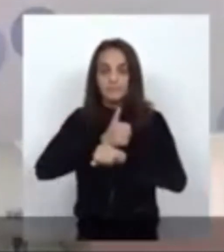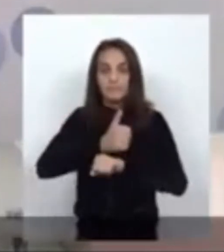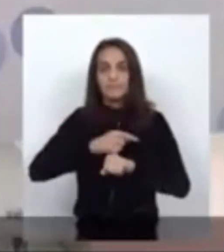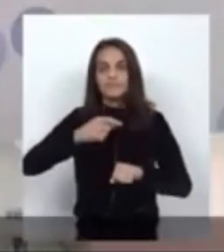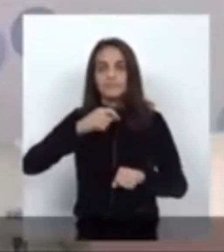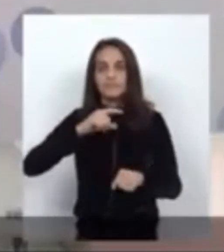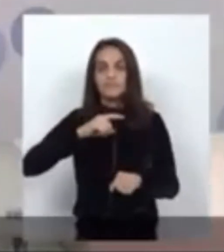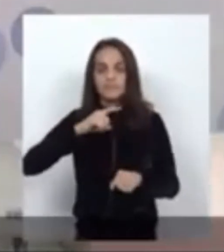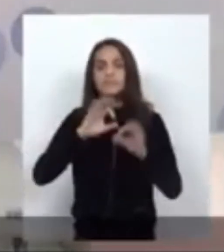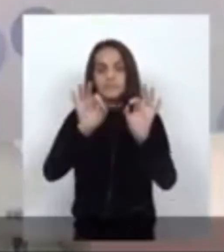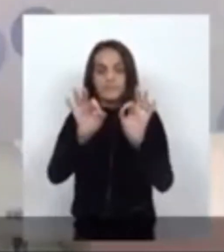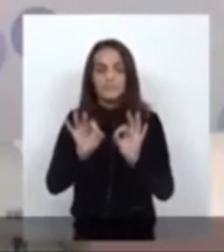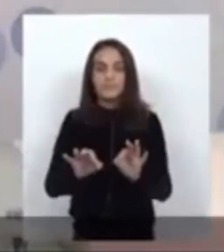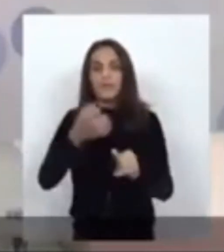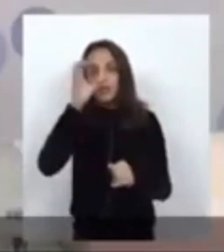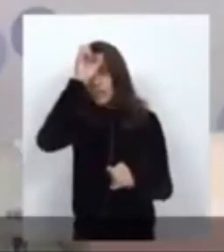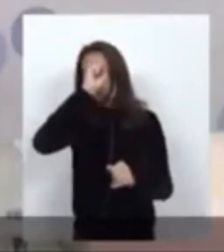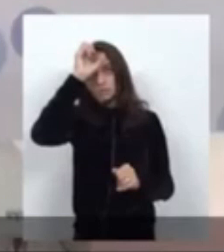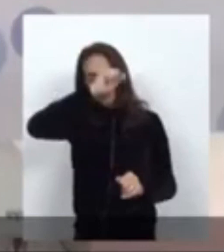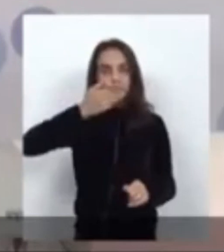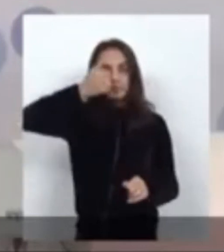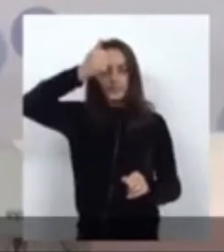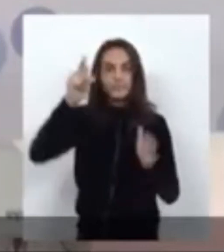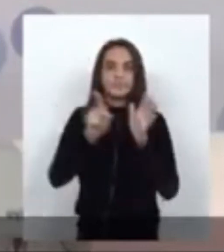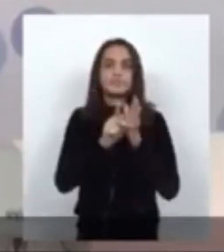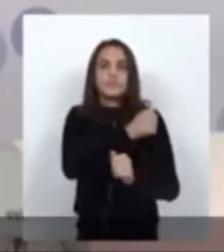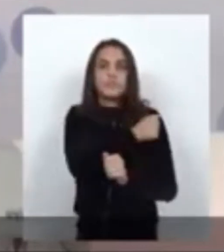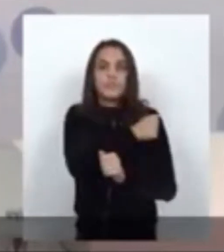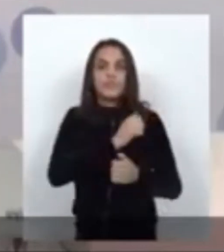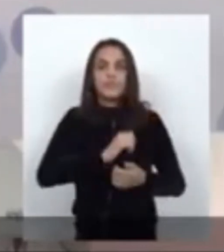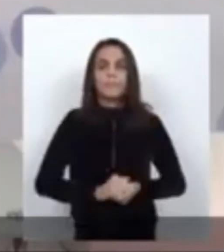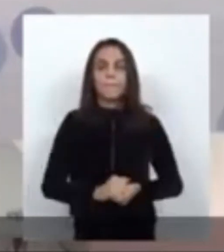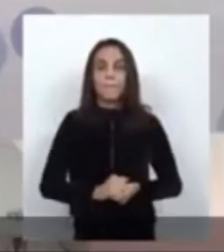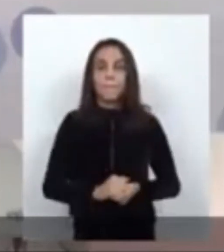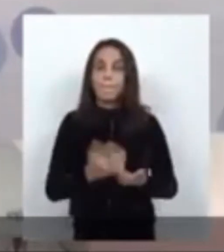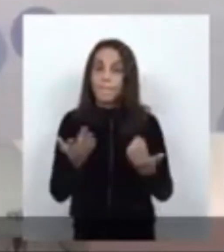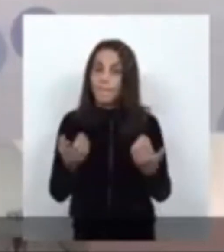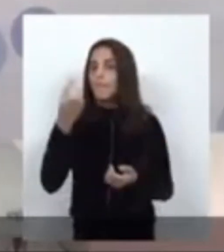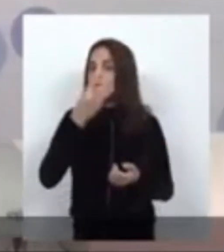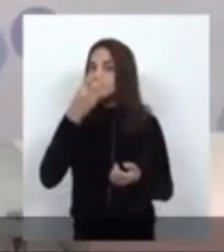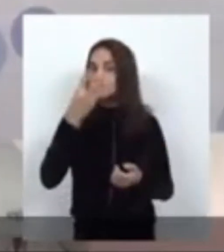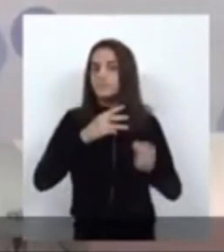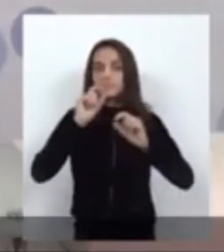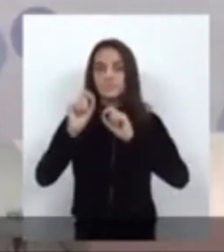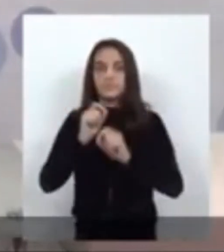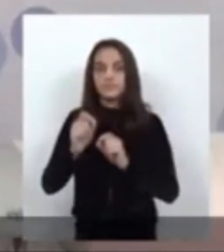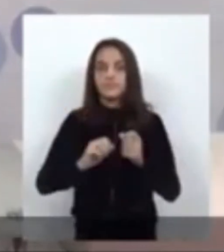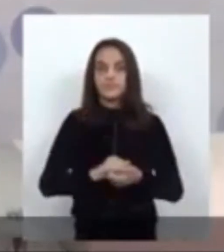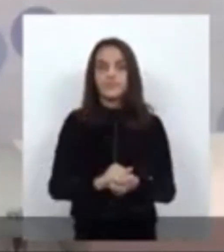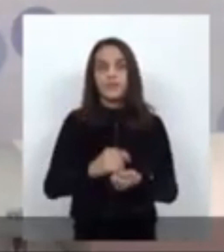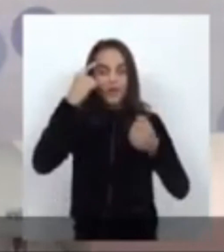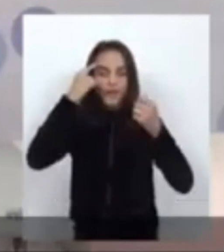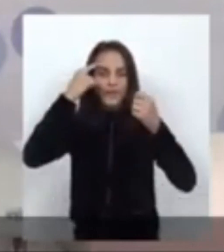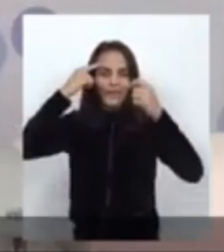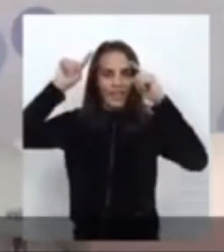é a garantia da qualidade da aprendizagem dos estudantes. E, por fim, na competência solução e